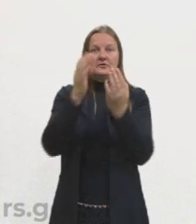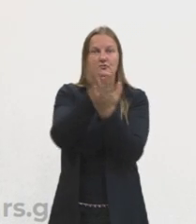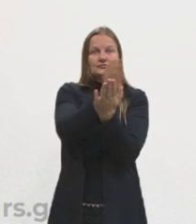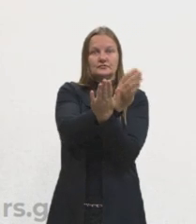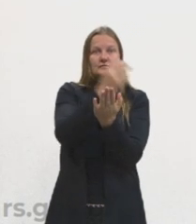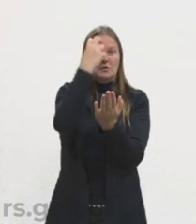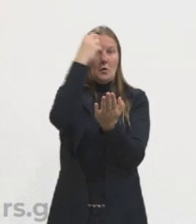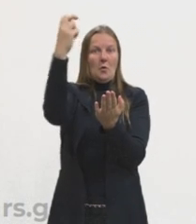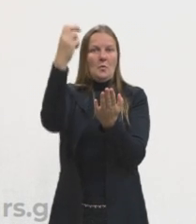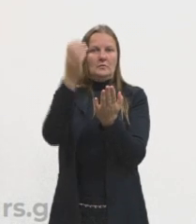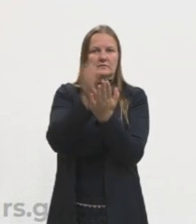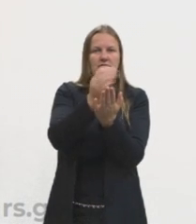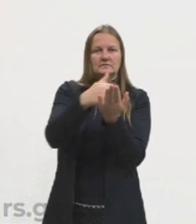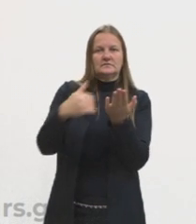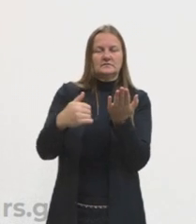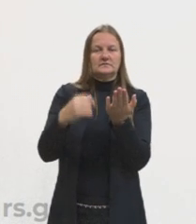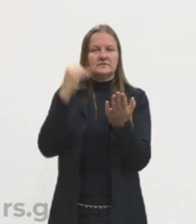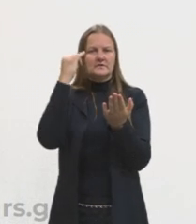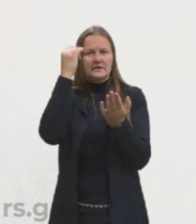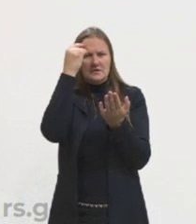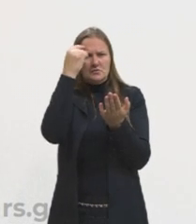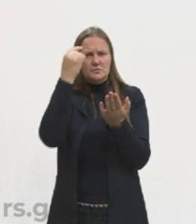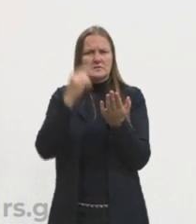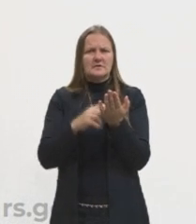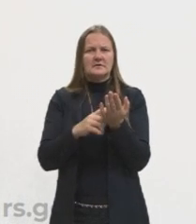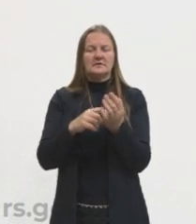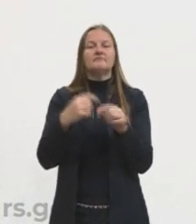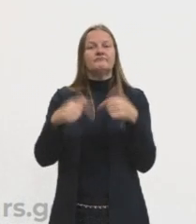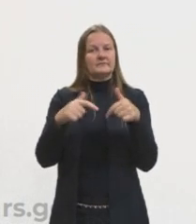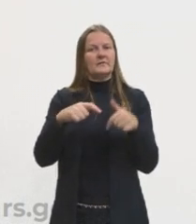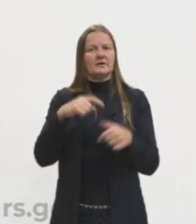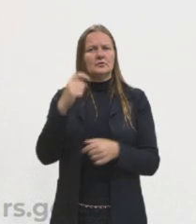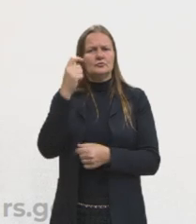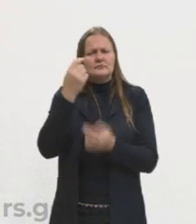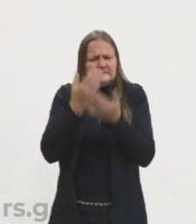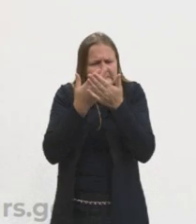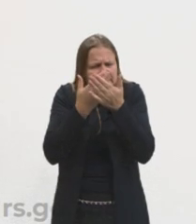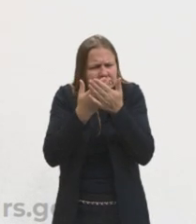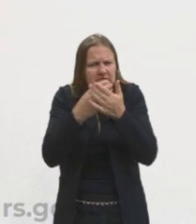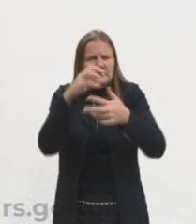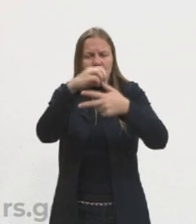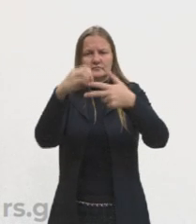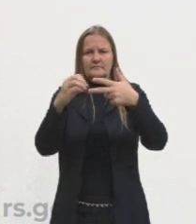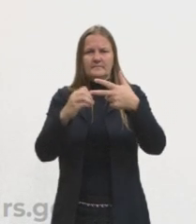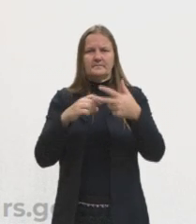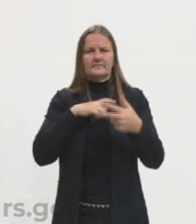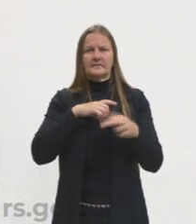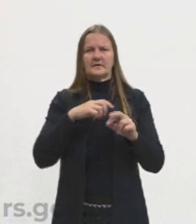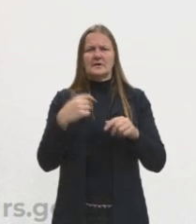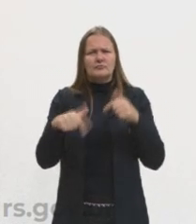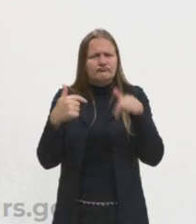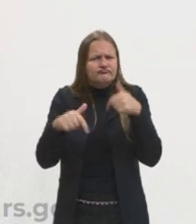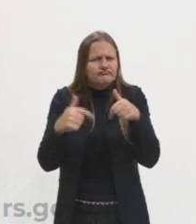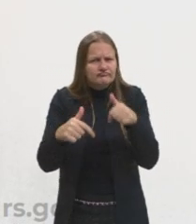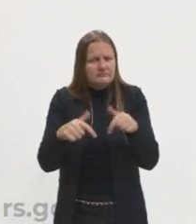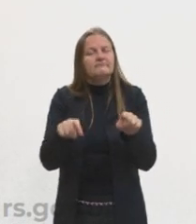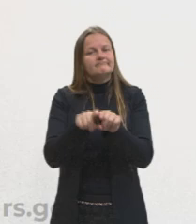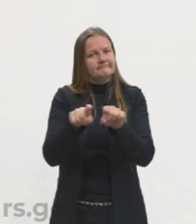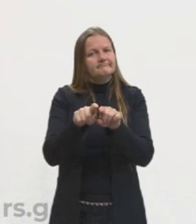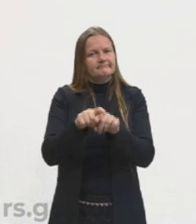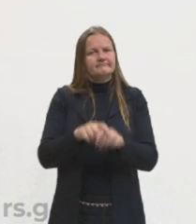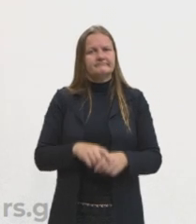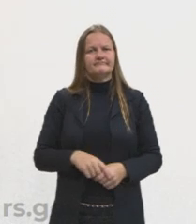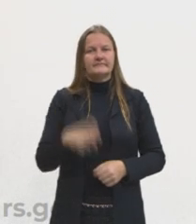braçal Olha você que está estudando pro Enem é um trabalho intelectual você está trabalhando sim você que está se dedicando é um